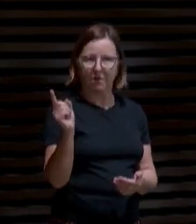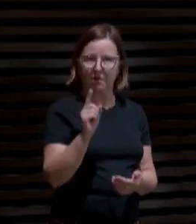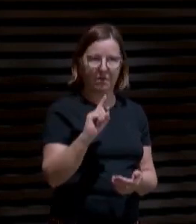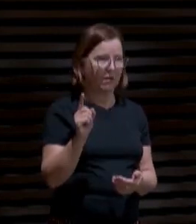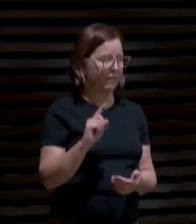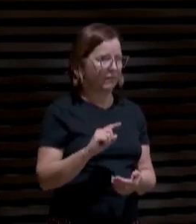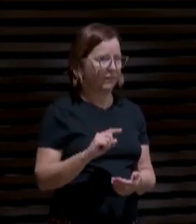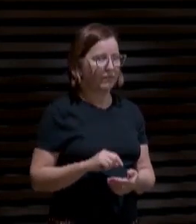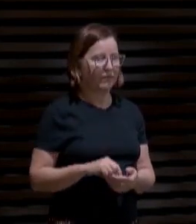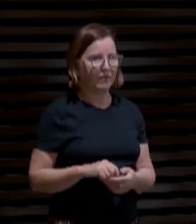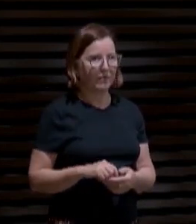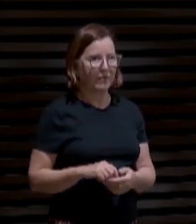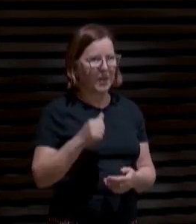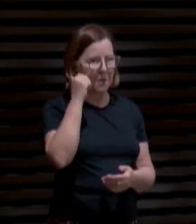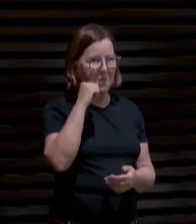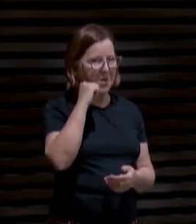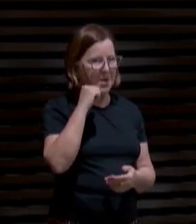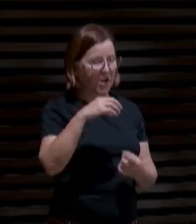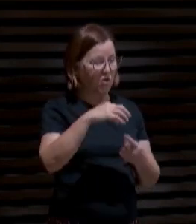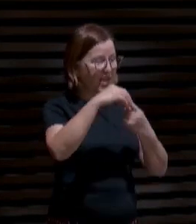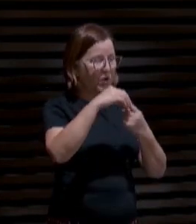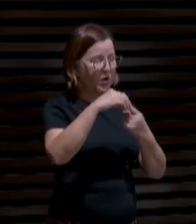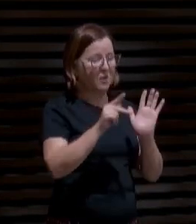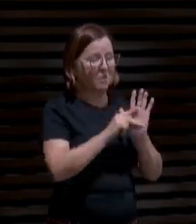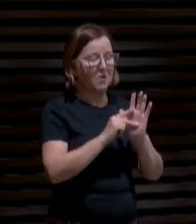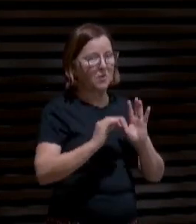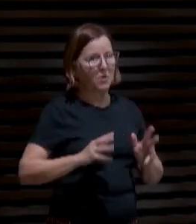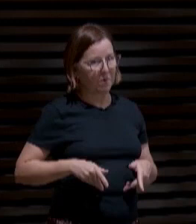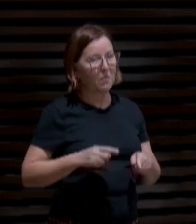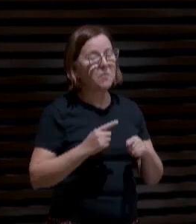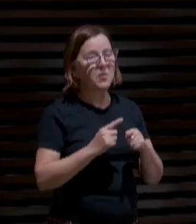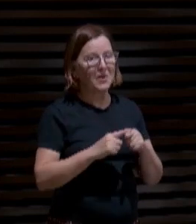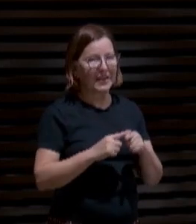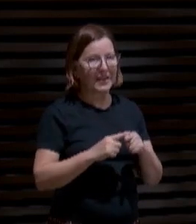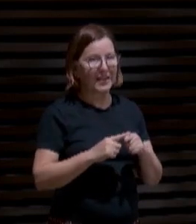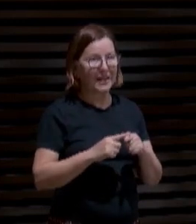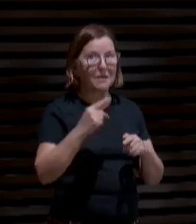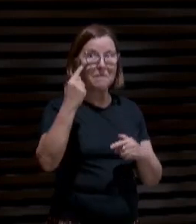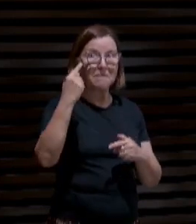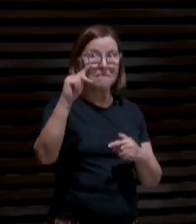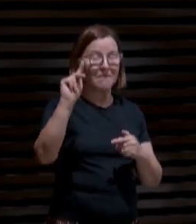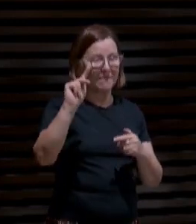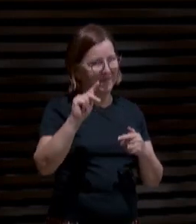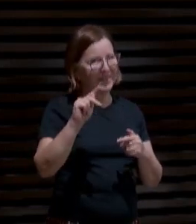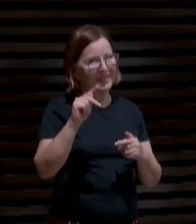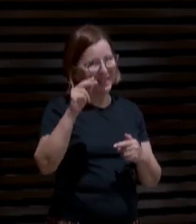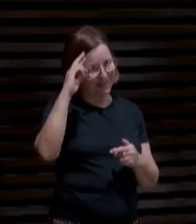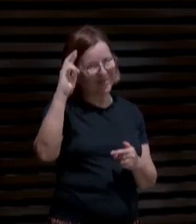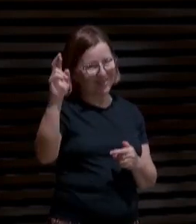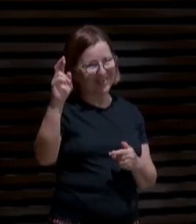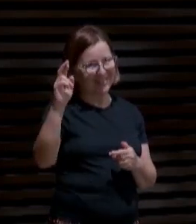nenhuma mulher é dona do seu corpo, porque do Senhor é a terra e a sua plenitude, o mundo e aqueles que nele